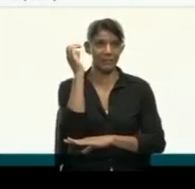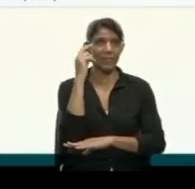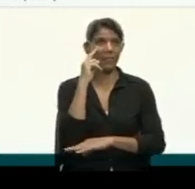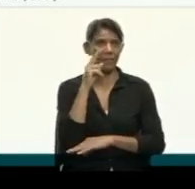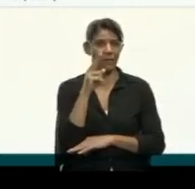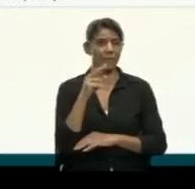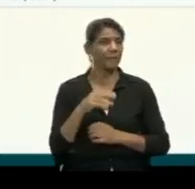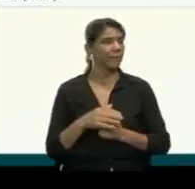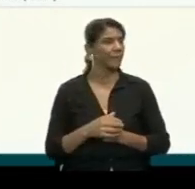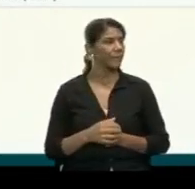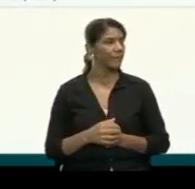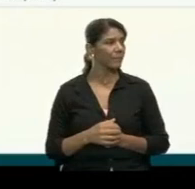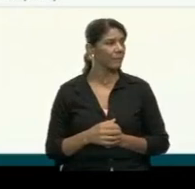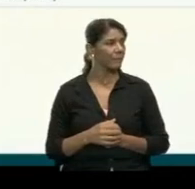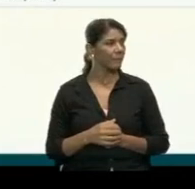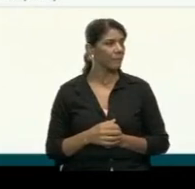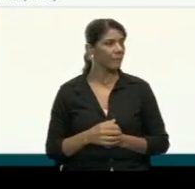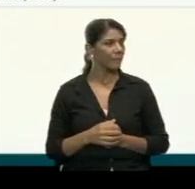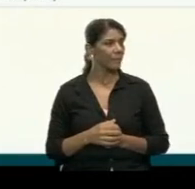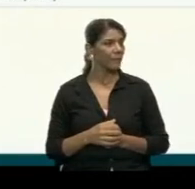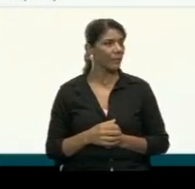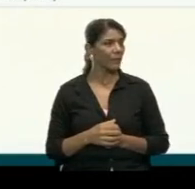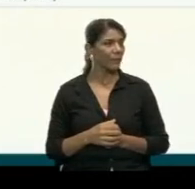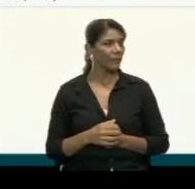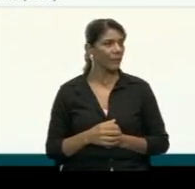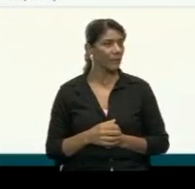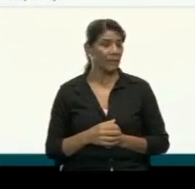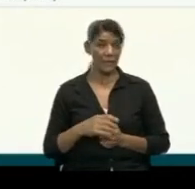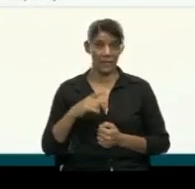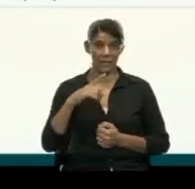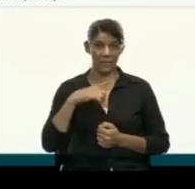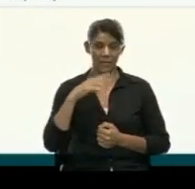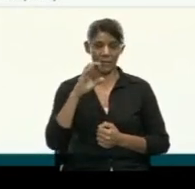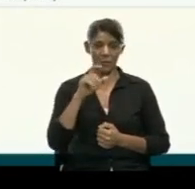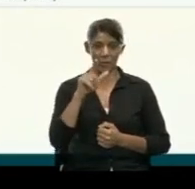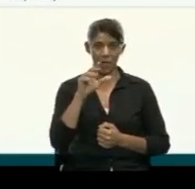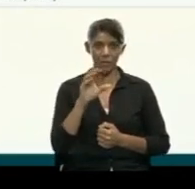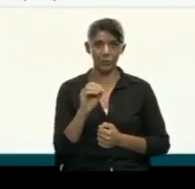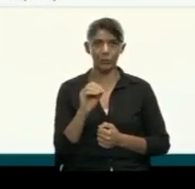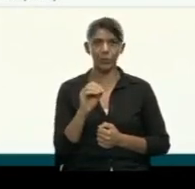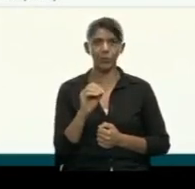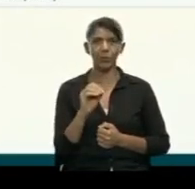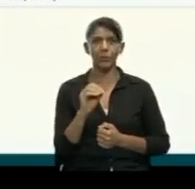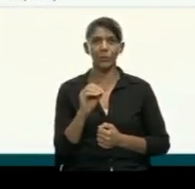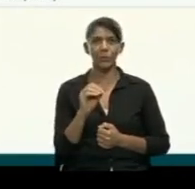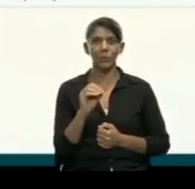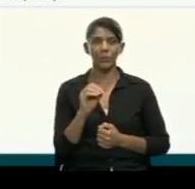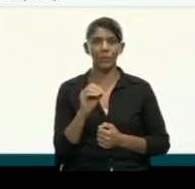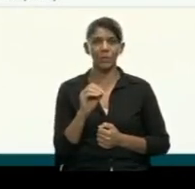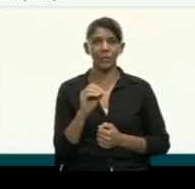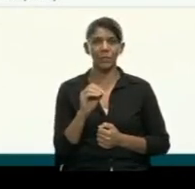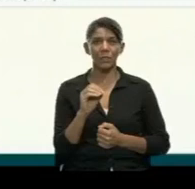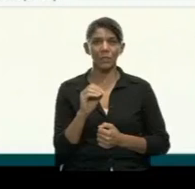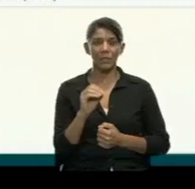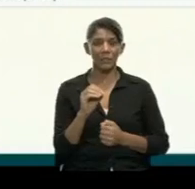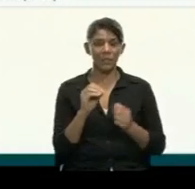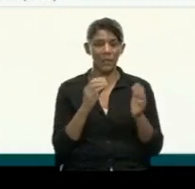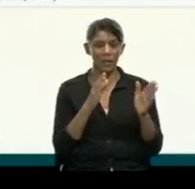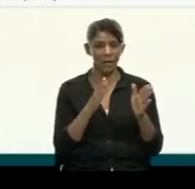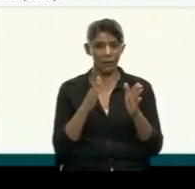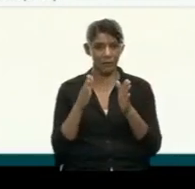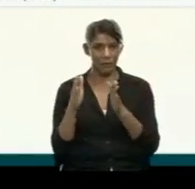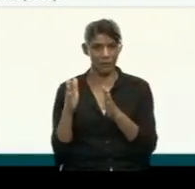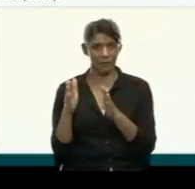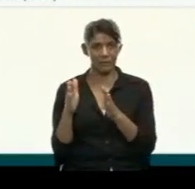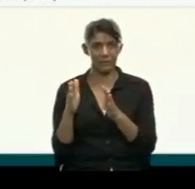só. Aqui provavelmente está pegando o eixo do bloco. Opa, eixo não, desculpa. As faces